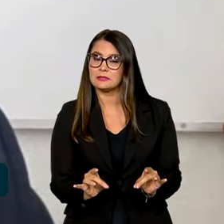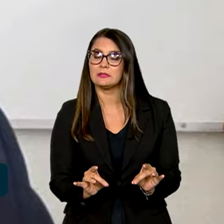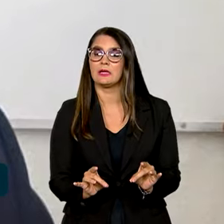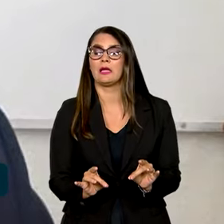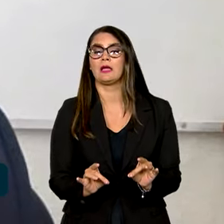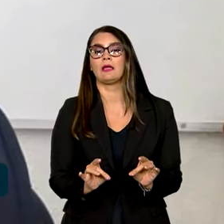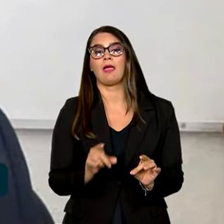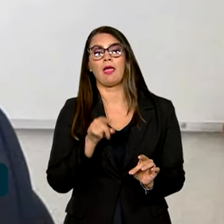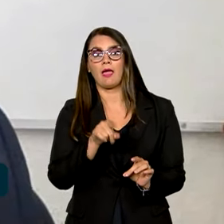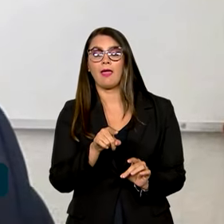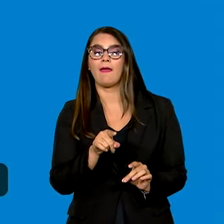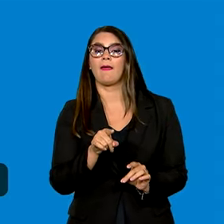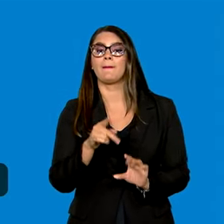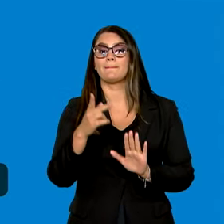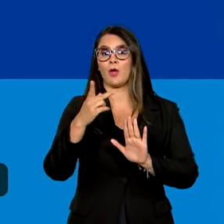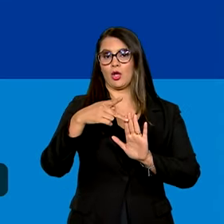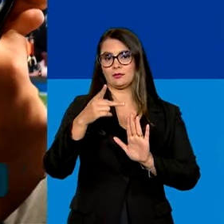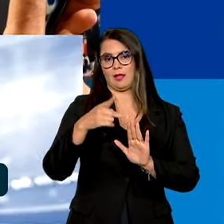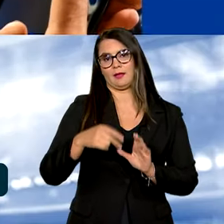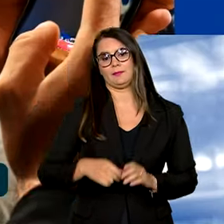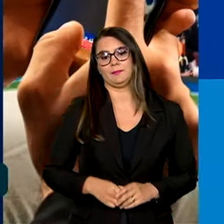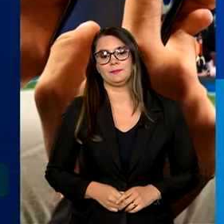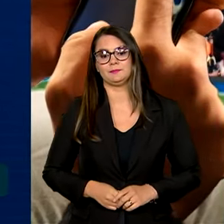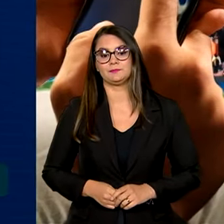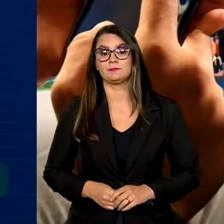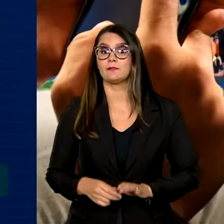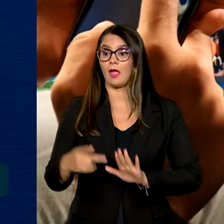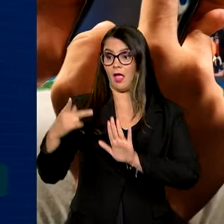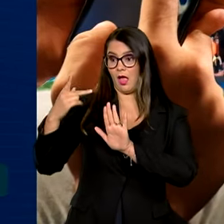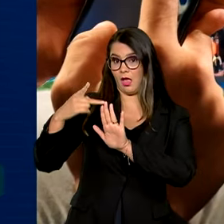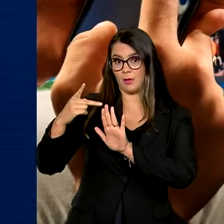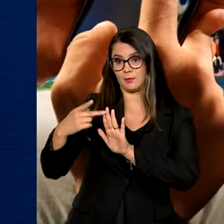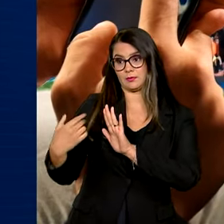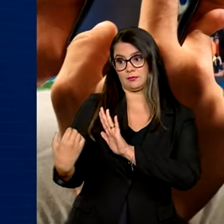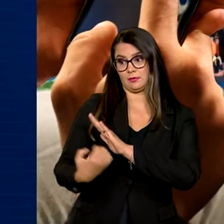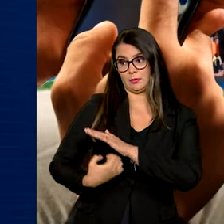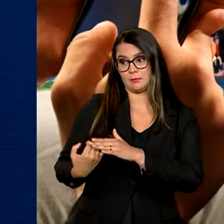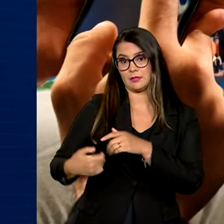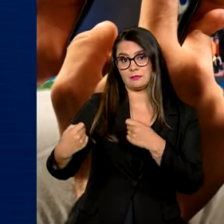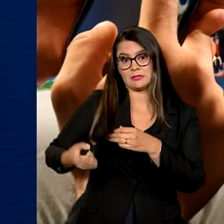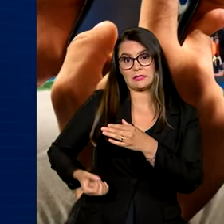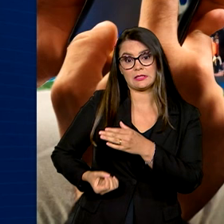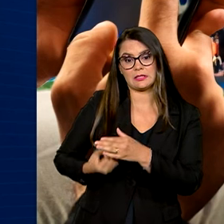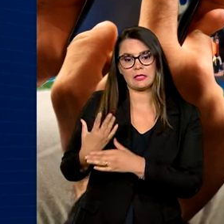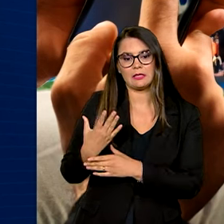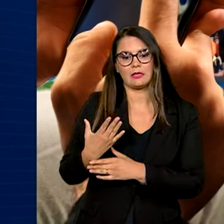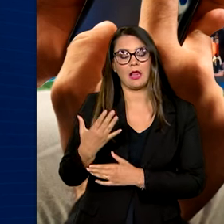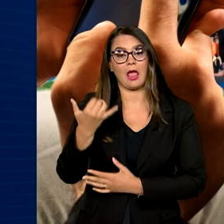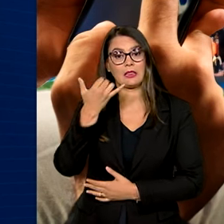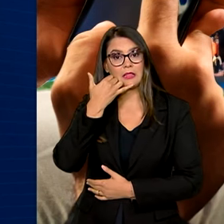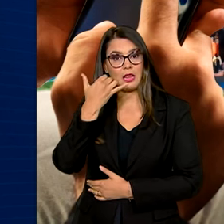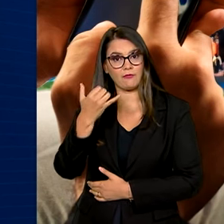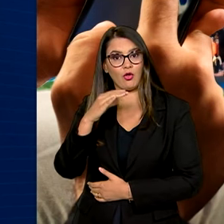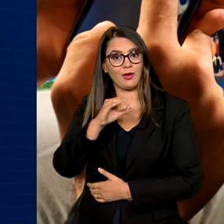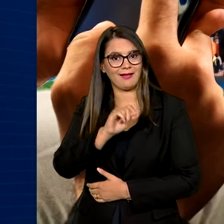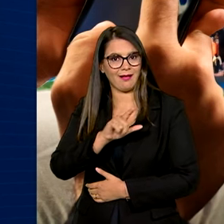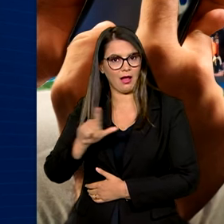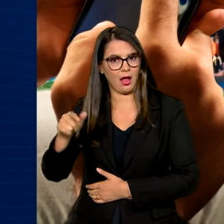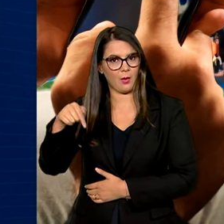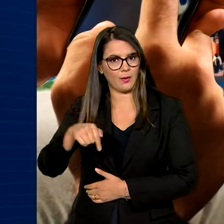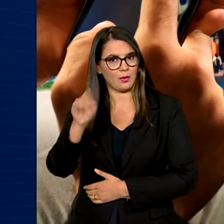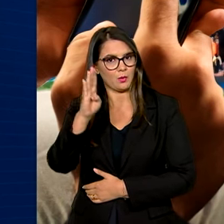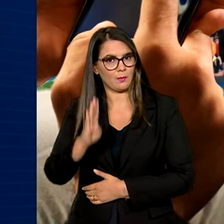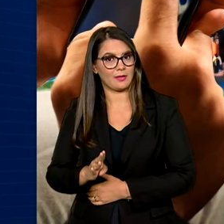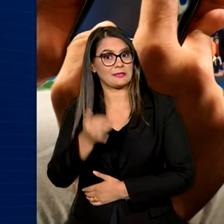deveria se dar por portarias pela portaria as empresas terão que criar um call center aqui no Brasil para